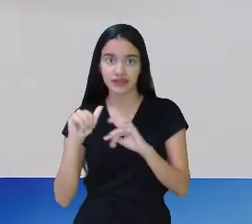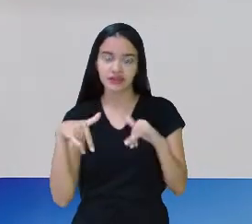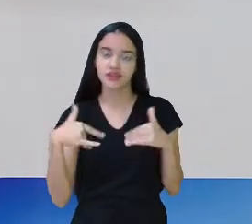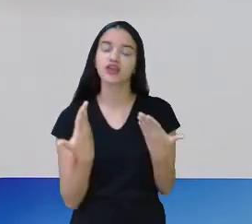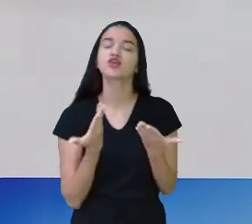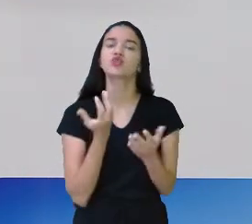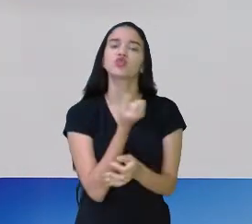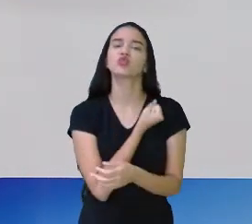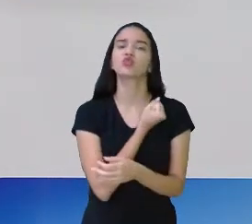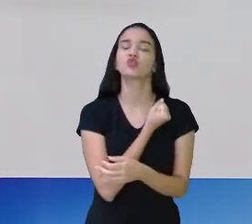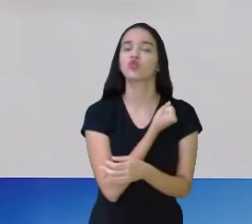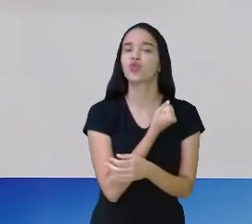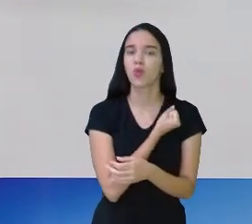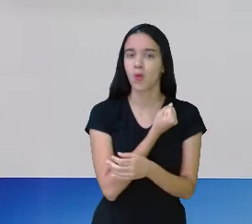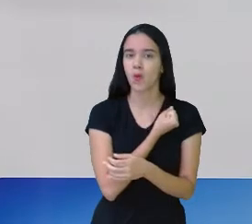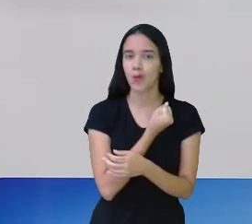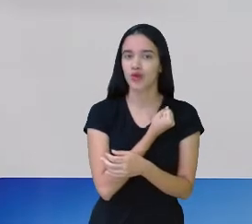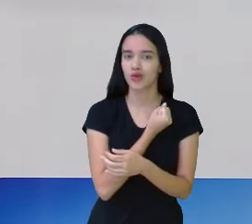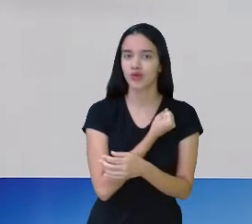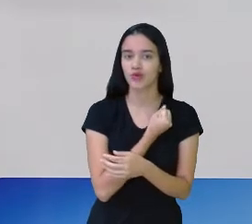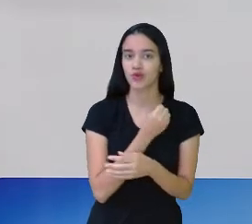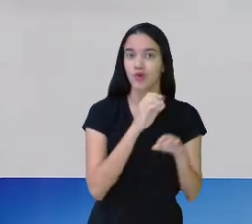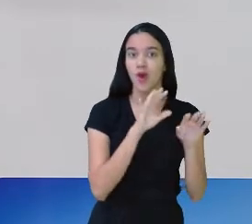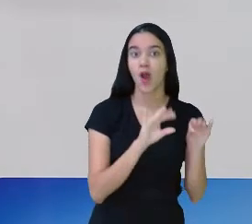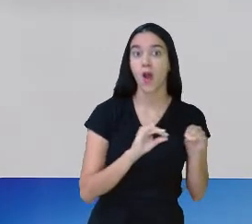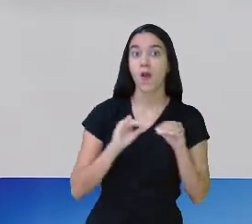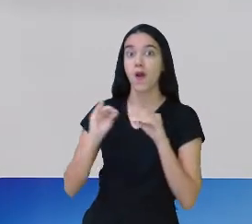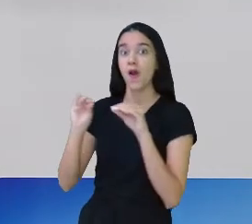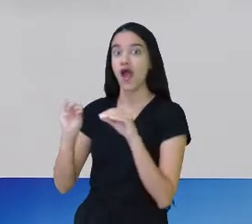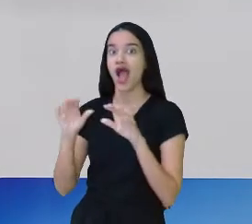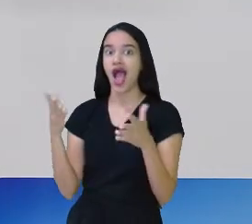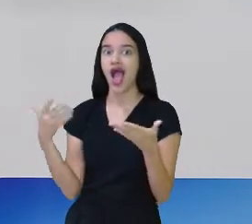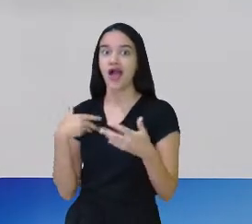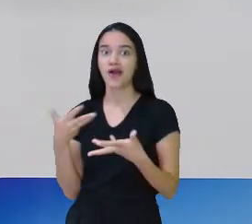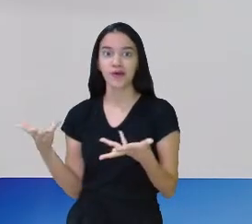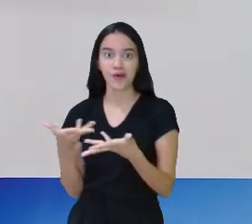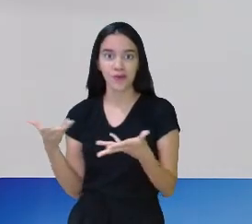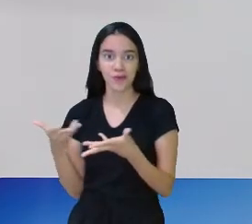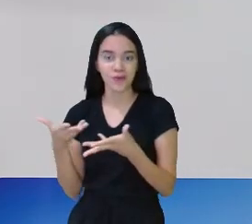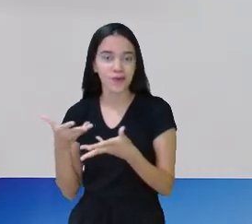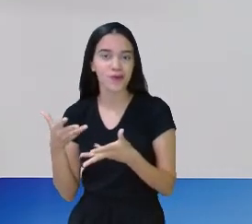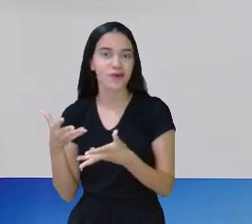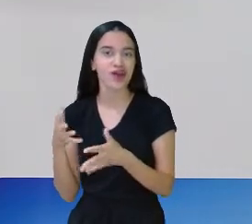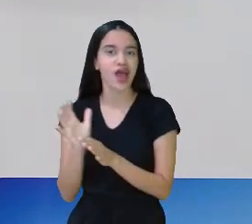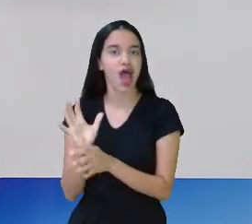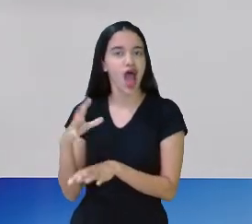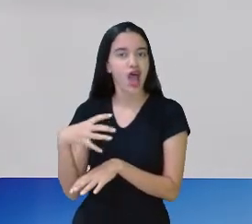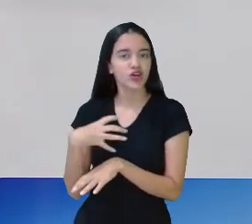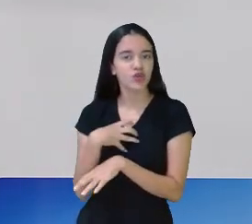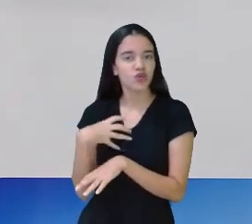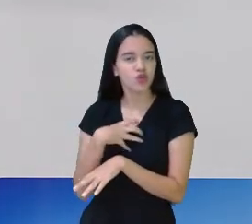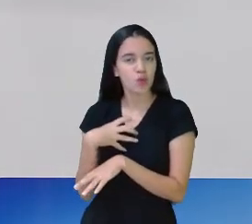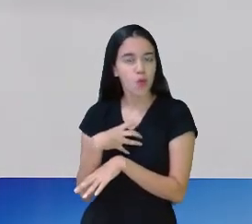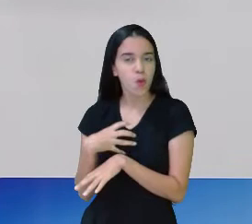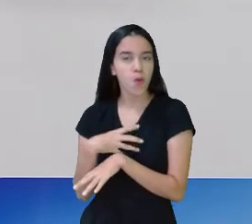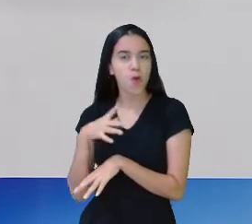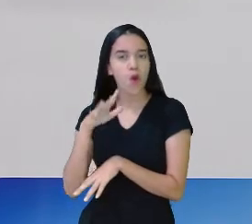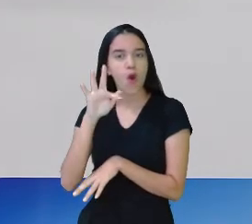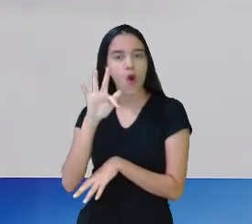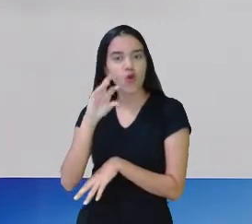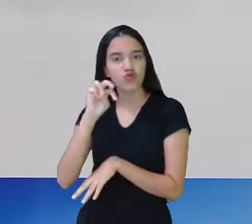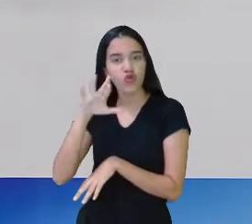dos números, vamos dizer assim, e vamos partir para as formas. Especificamente, conversaremos